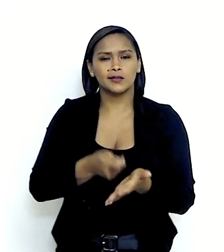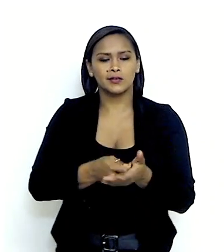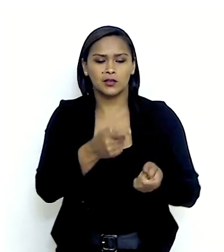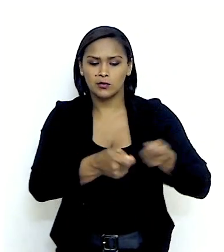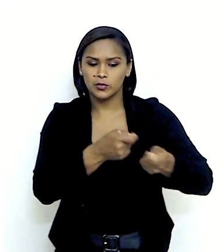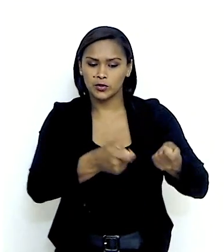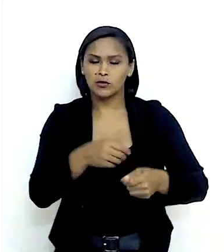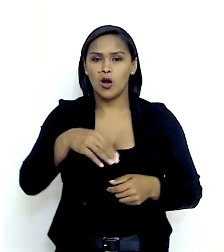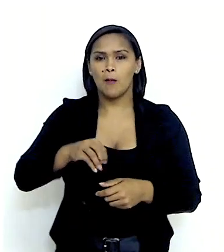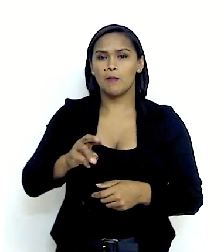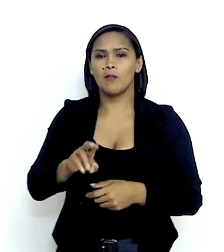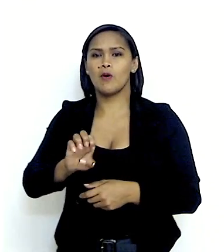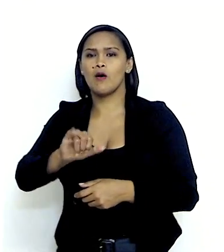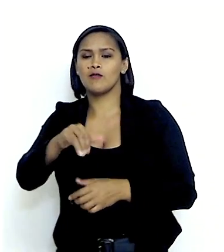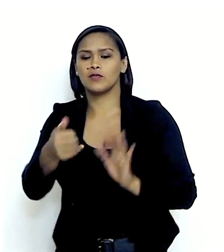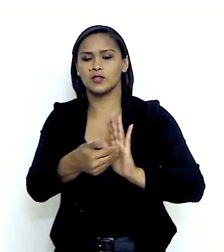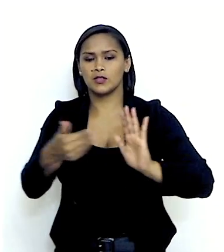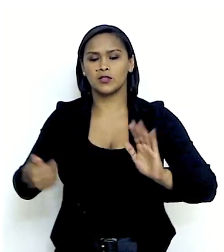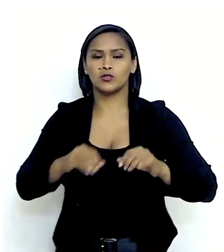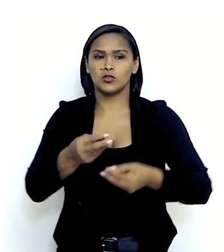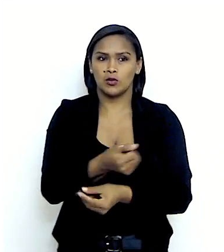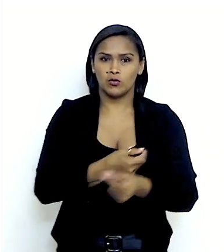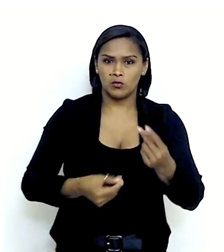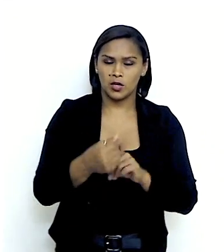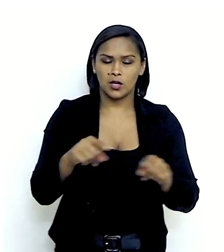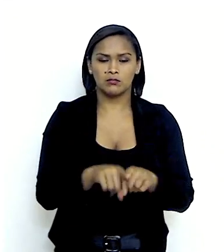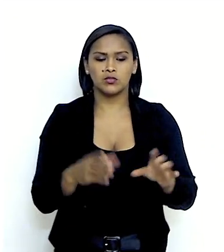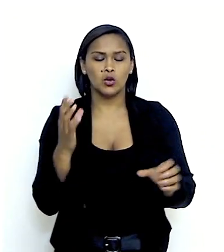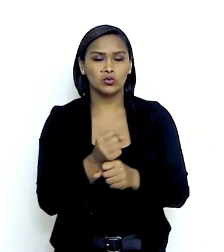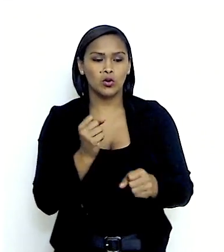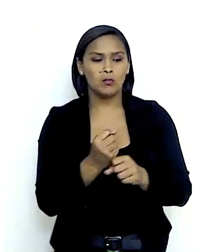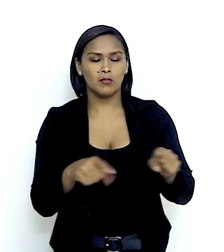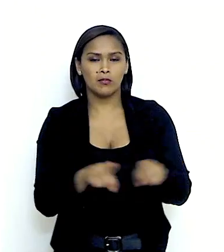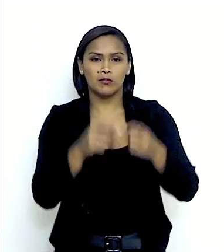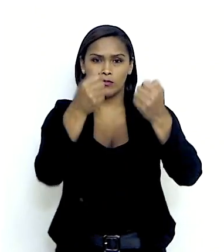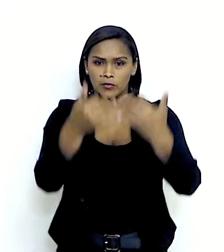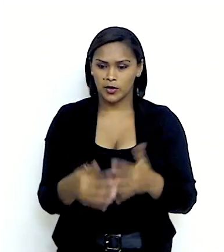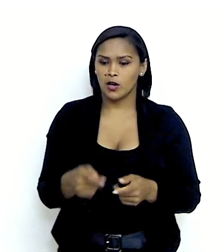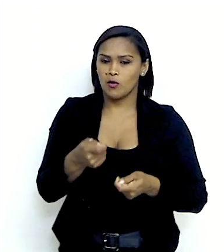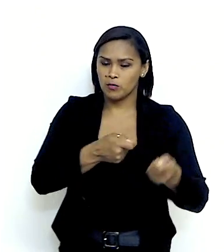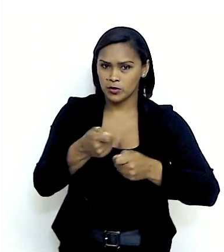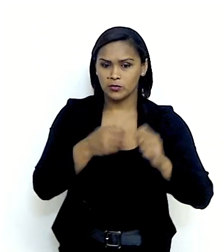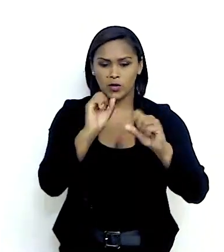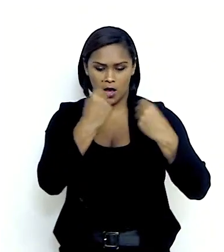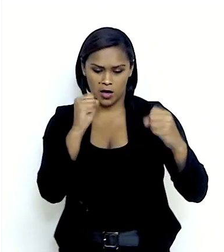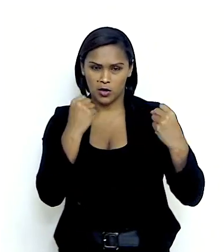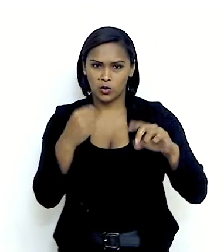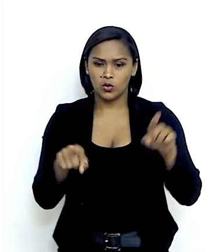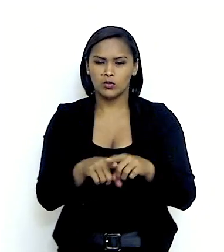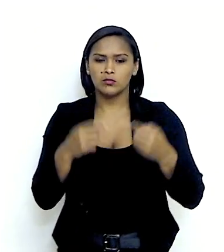setor moveleiro, retirando-o do mercado global. Somado a isso, a competitividade da nossa indústria carrega